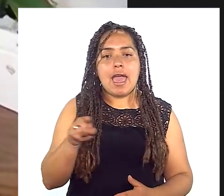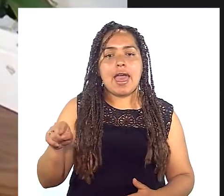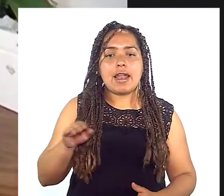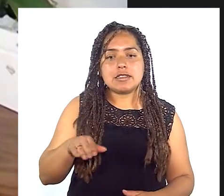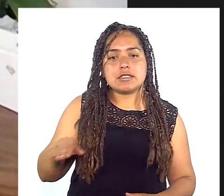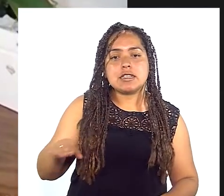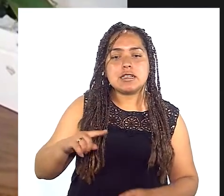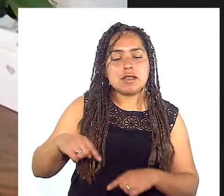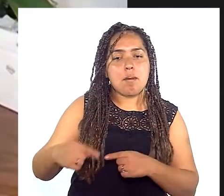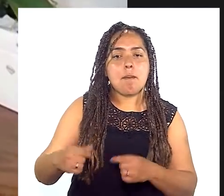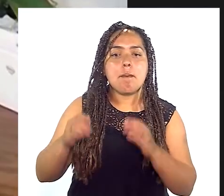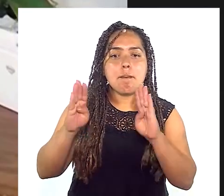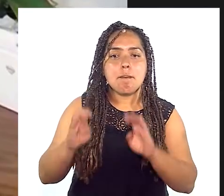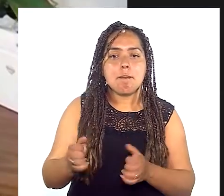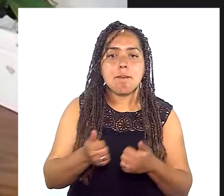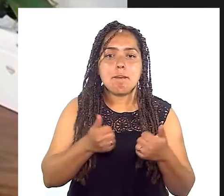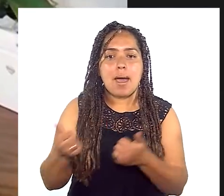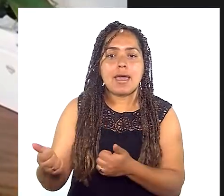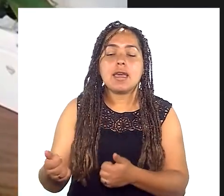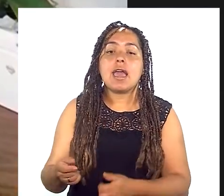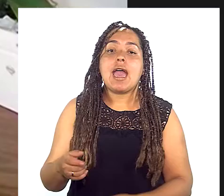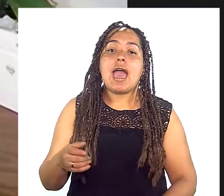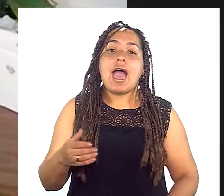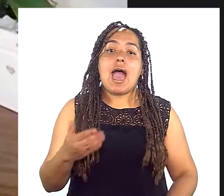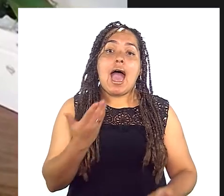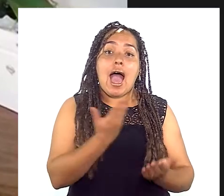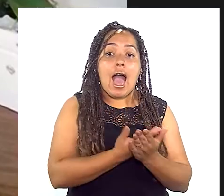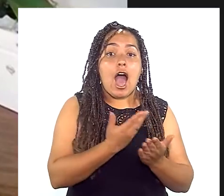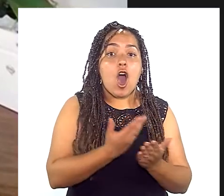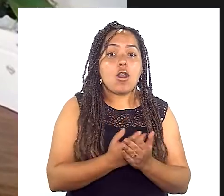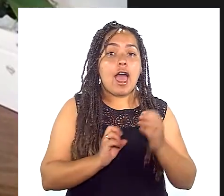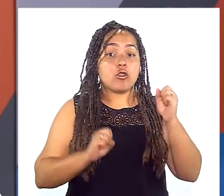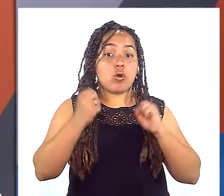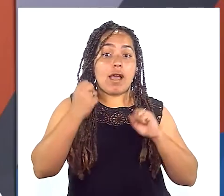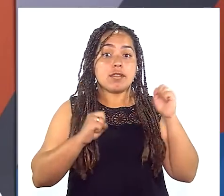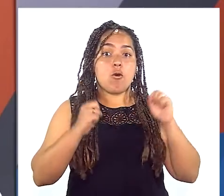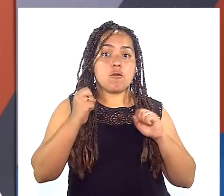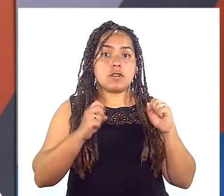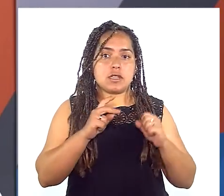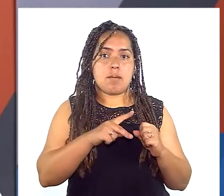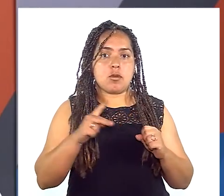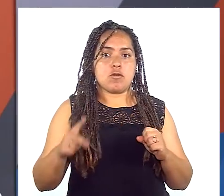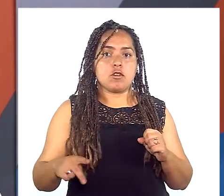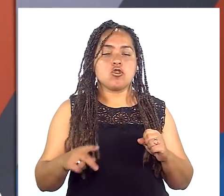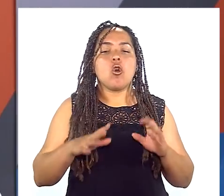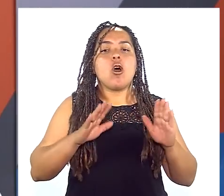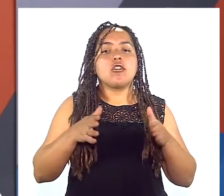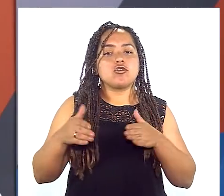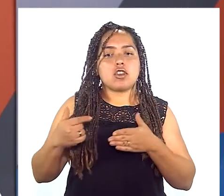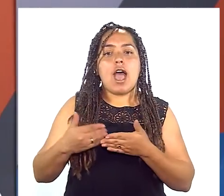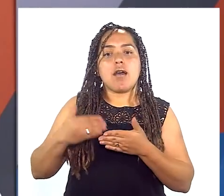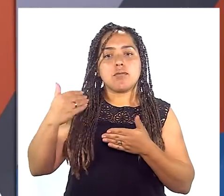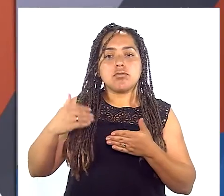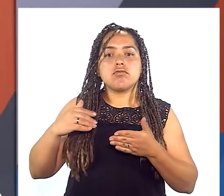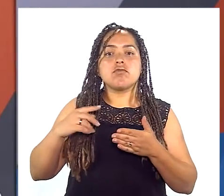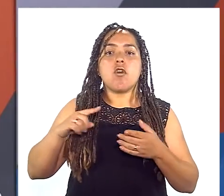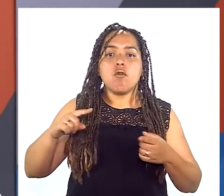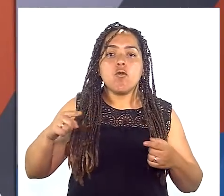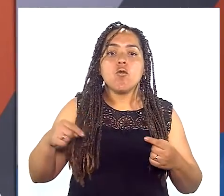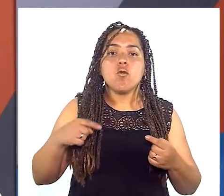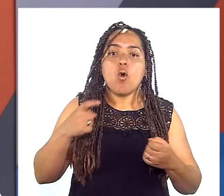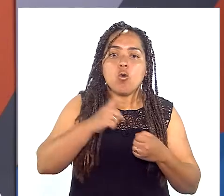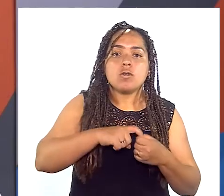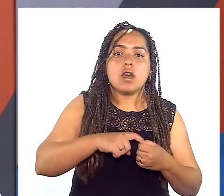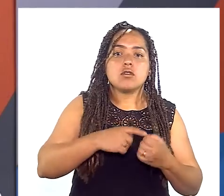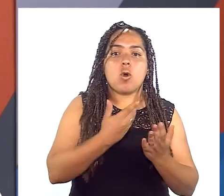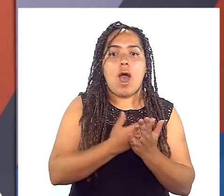frente, as próximas gerações vão ser beneficiadas. Doutora, sobre aula de educação física para as escolas que já estão, ainda